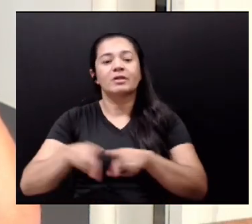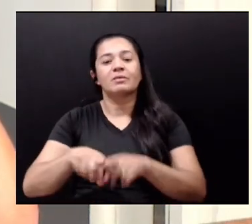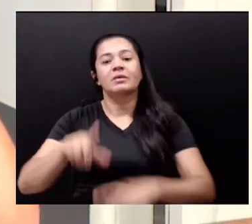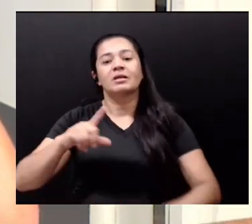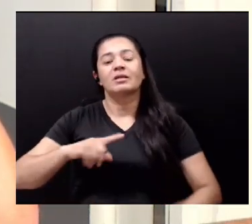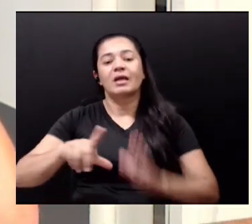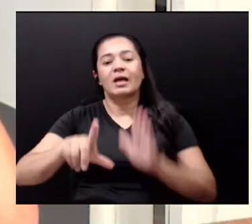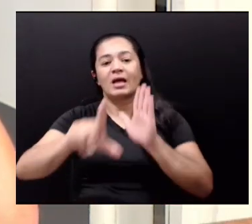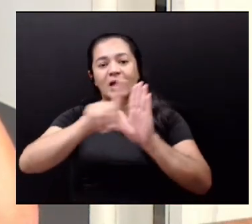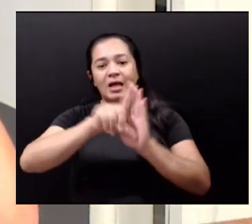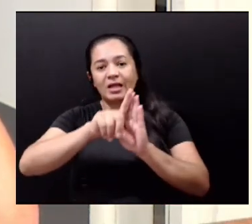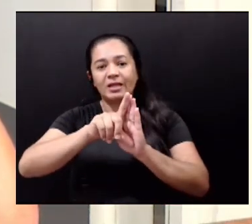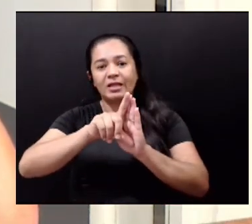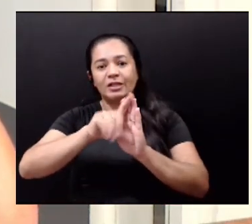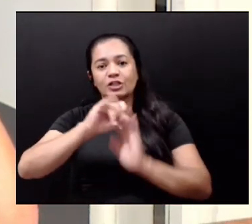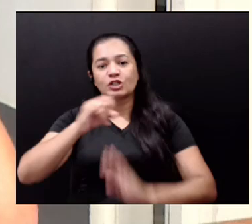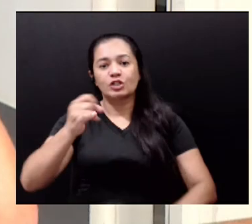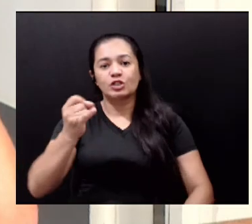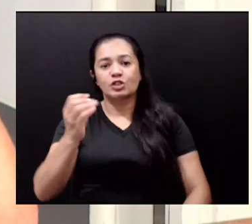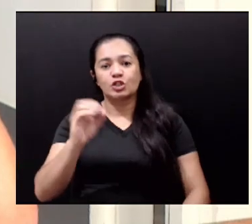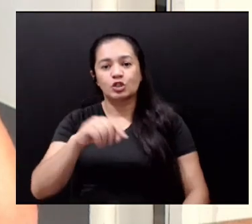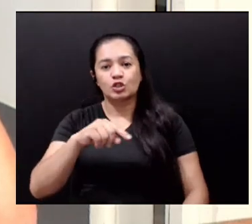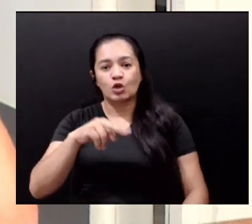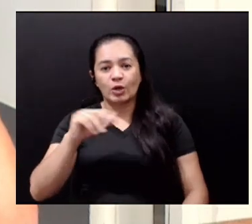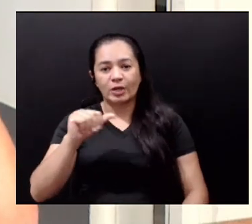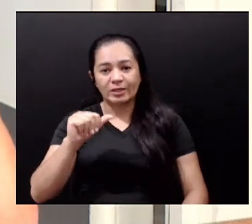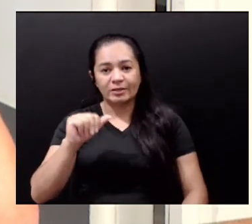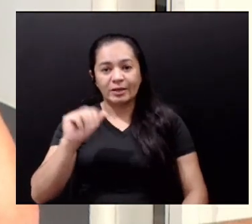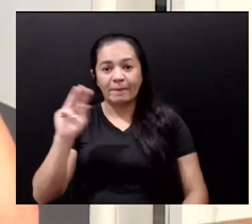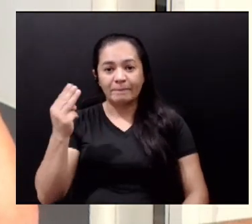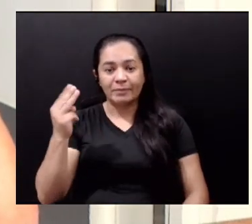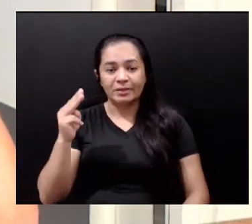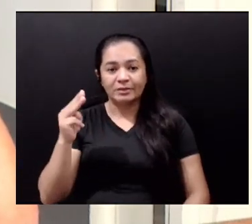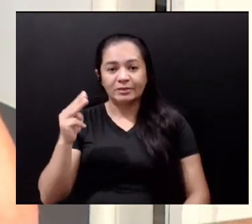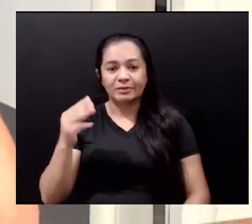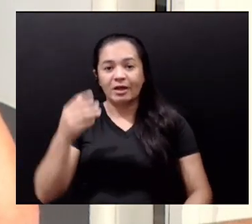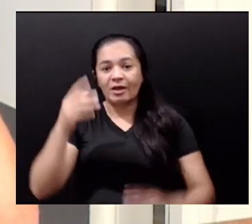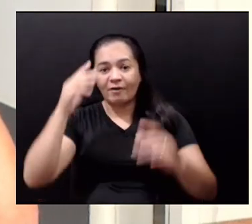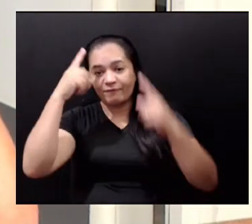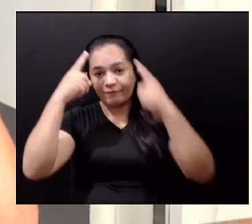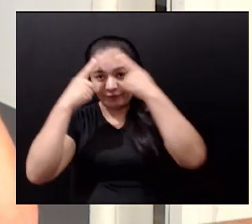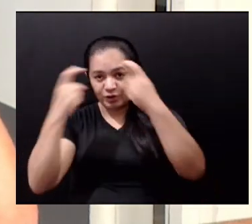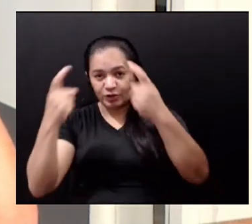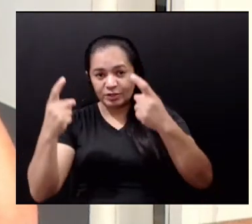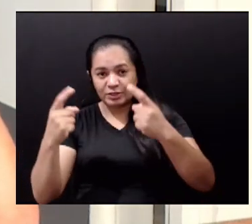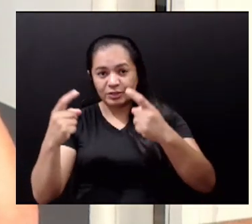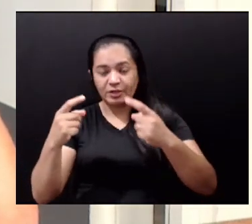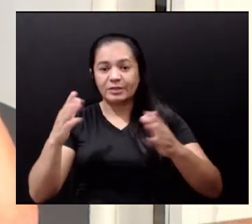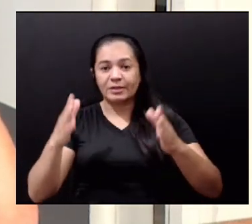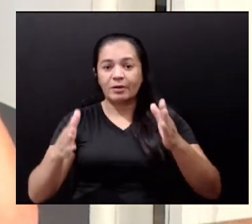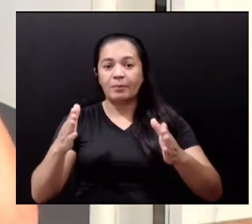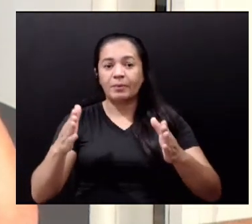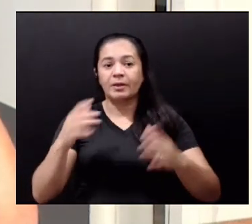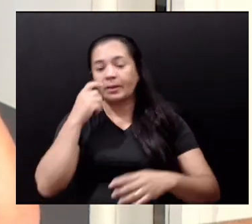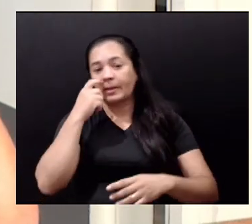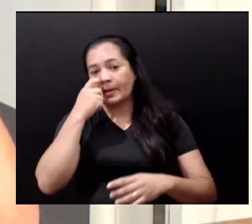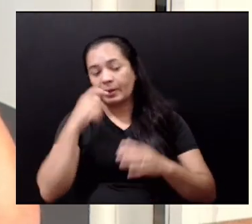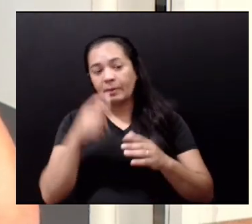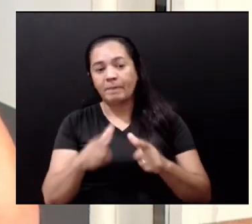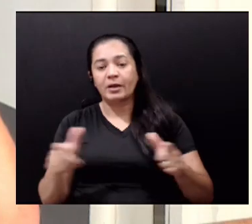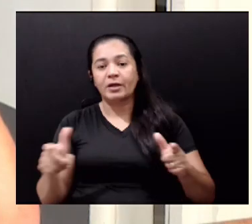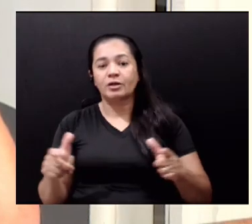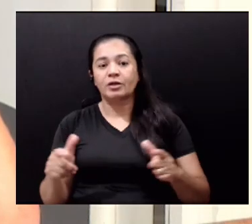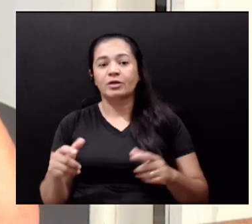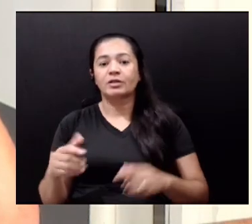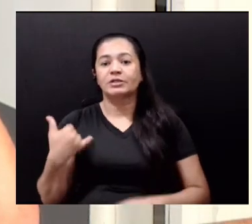né, as vítimas da violência sexual também podem ter um tempo bem maior, assim, né, depois de completar a maioridade,